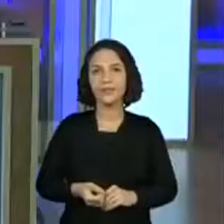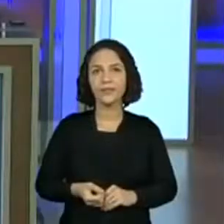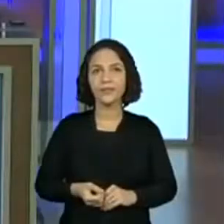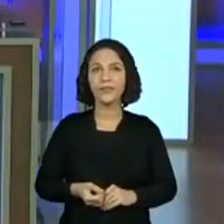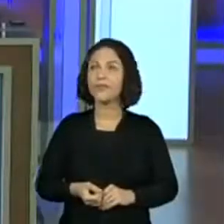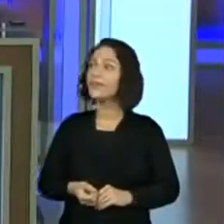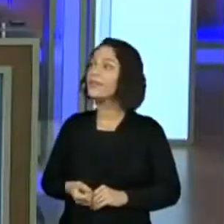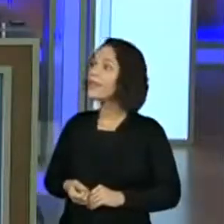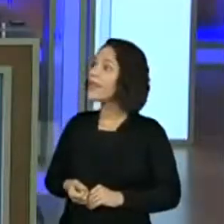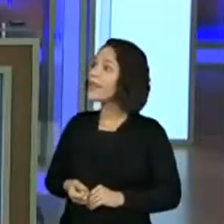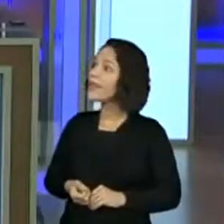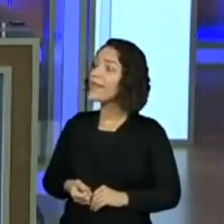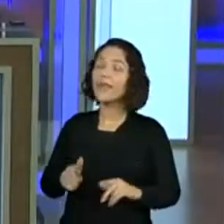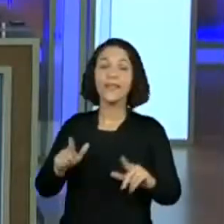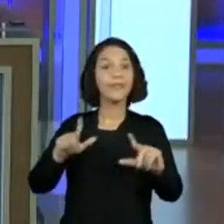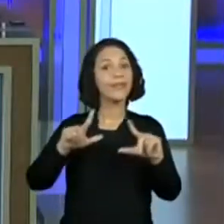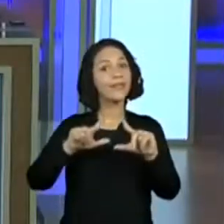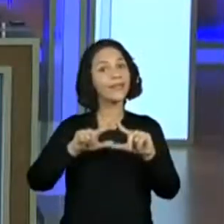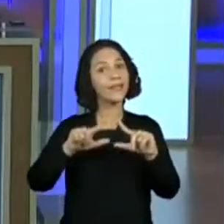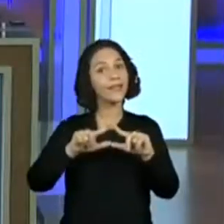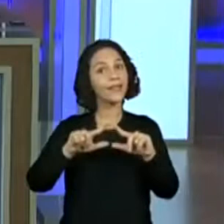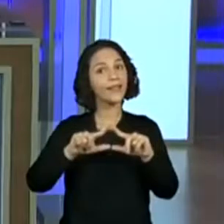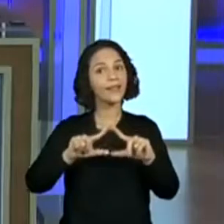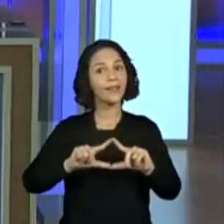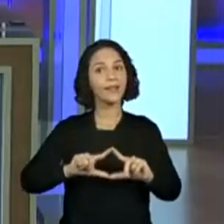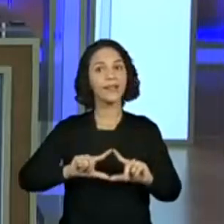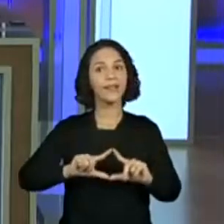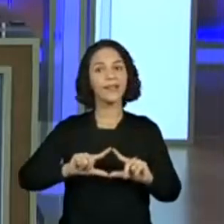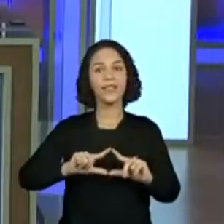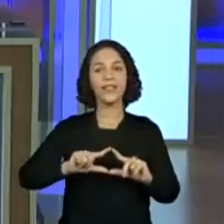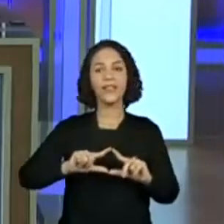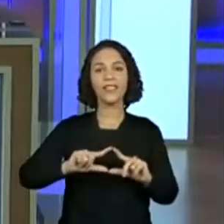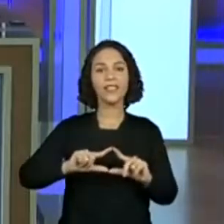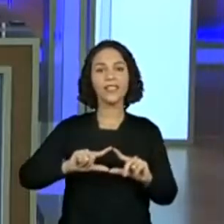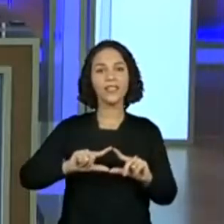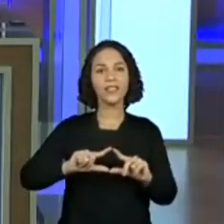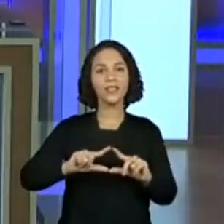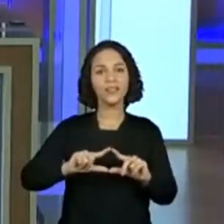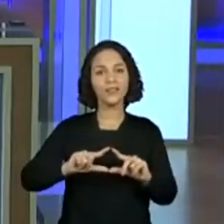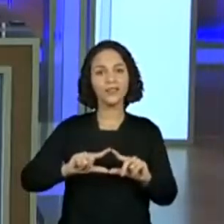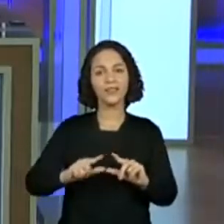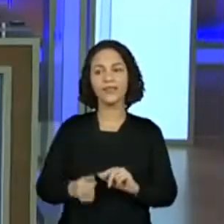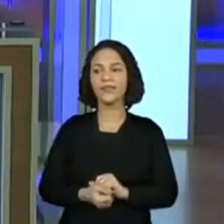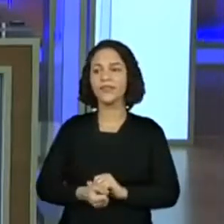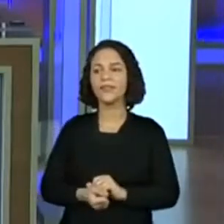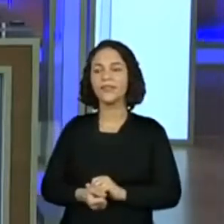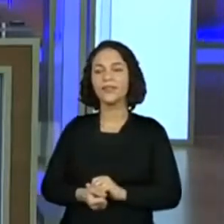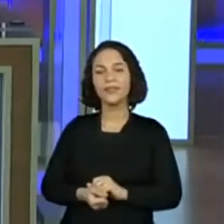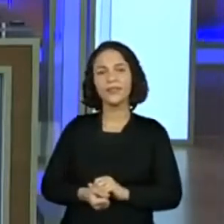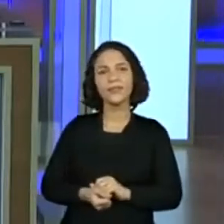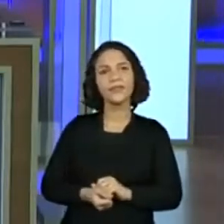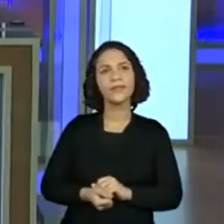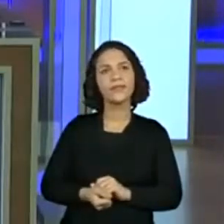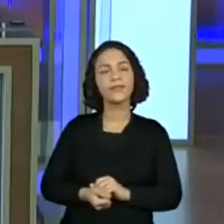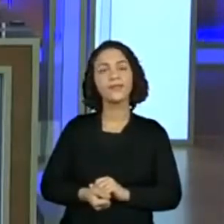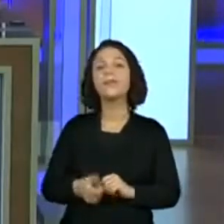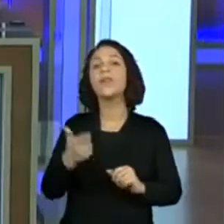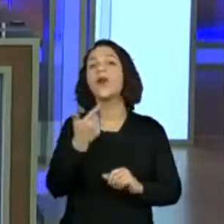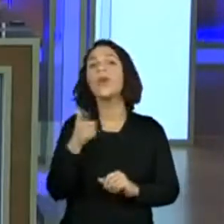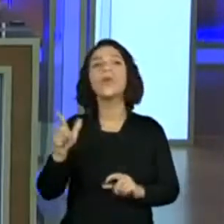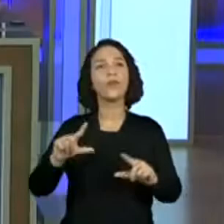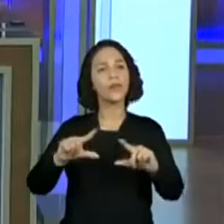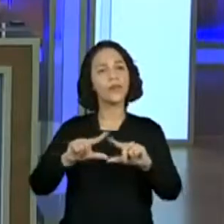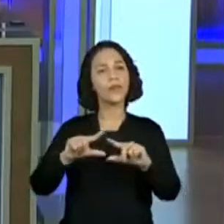O triângulo. Onde será que está o triângulo, o outro